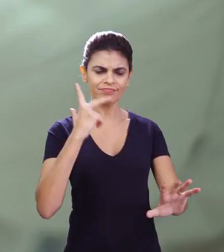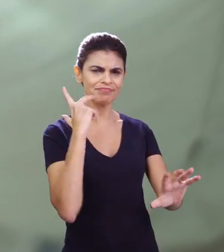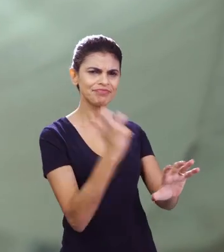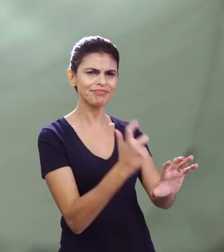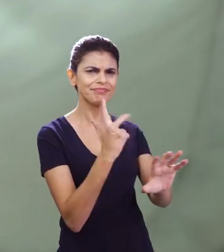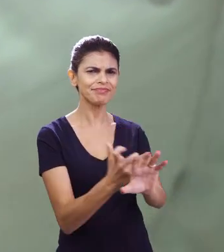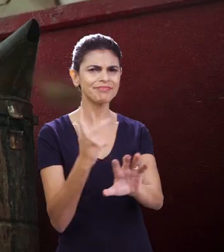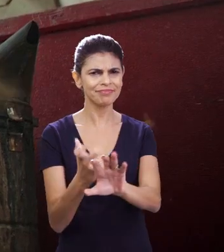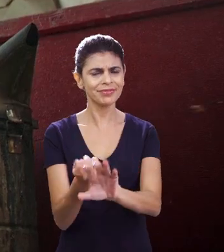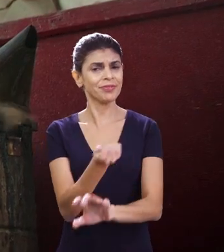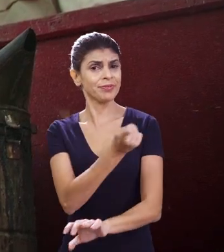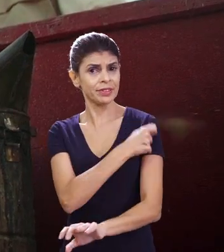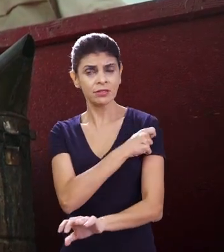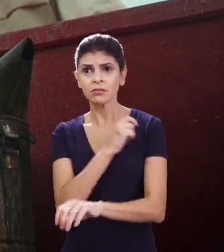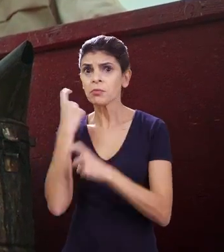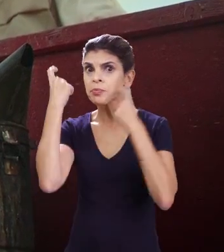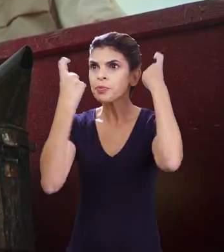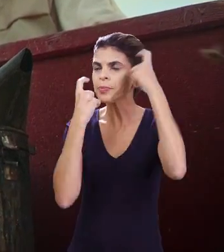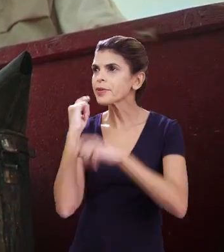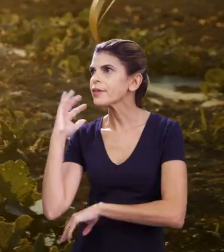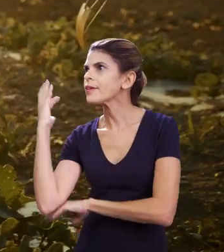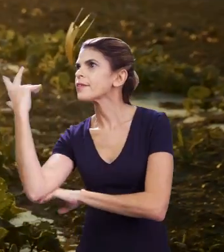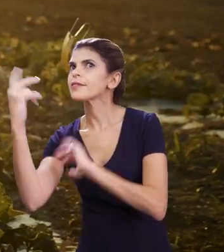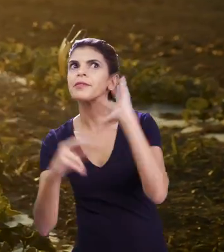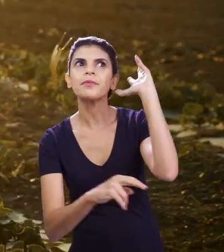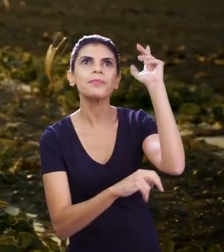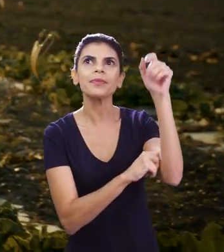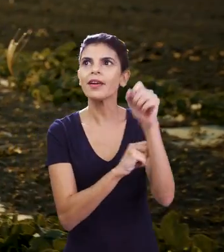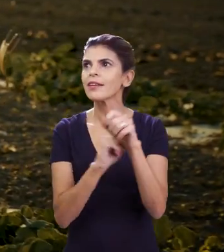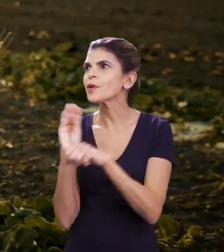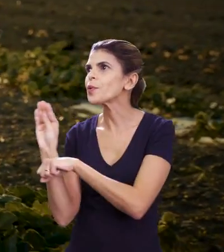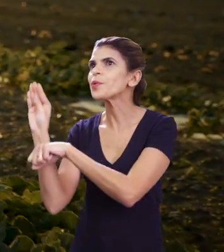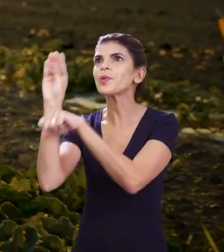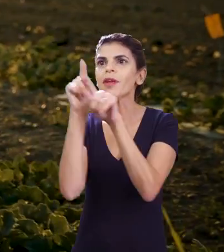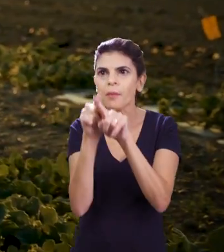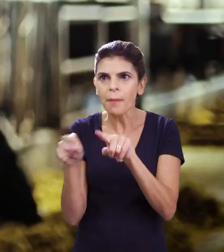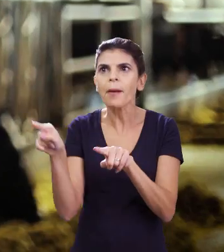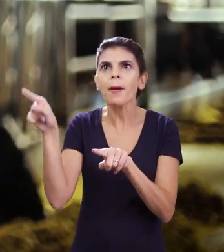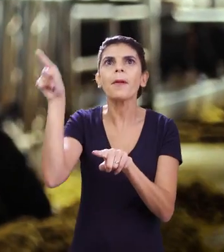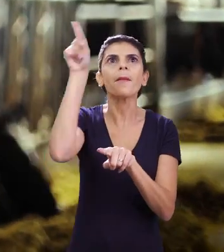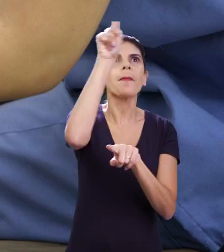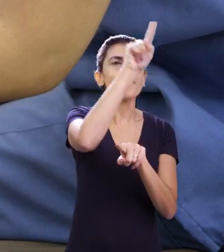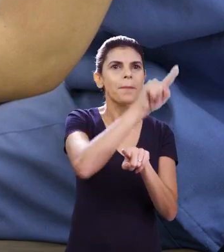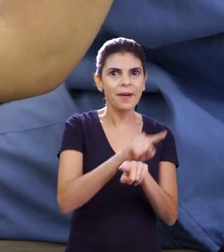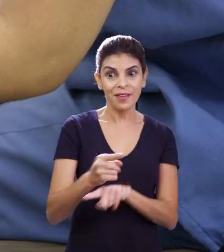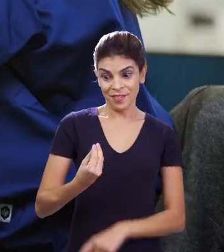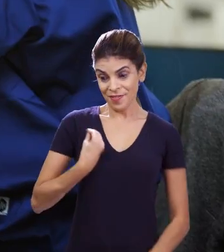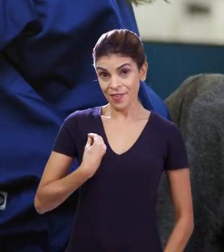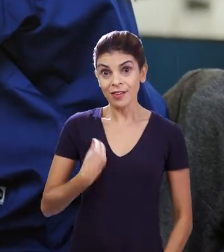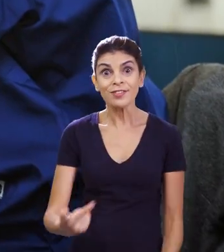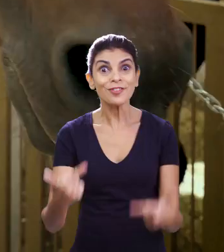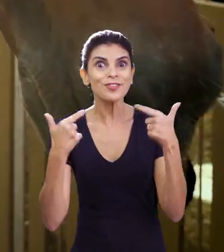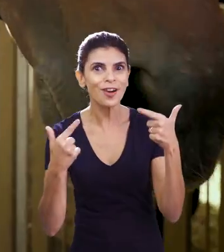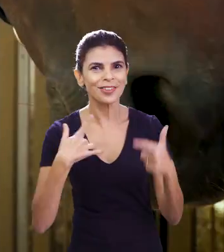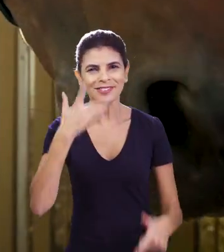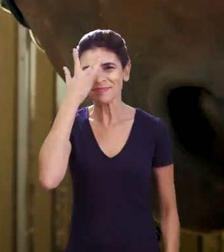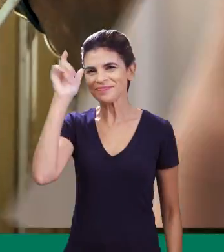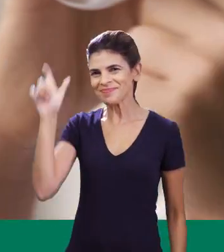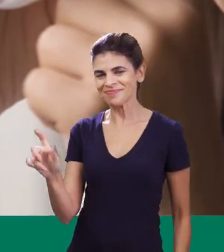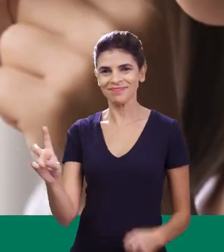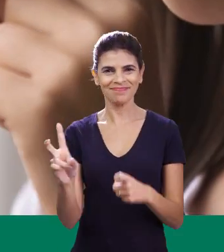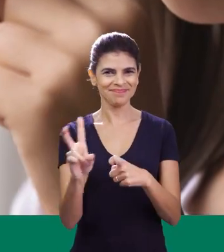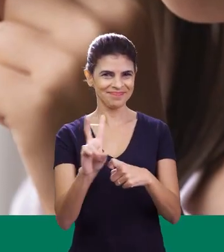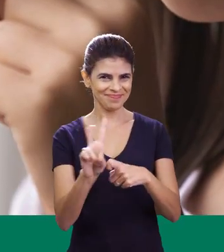remédios e vacinas. Que cuide do meio ambiente e do ciclo da vida como um todo. Ainda bem que esse alguém a gente